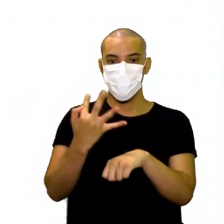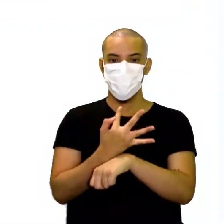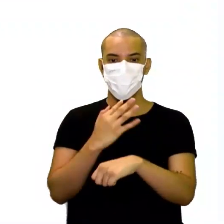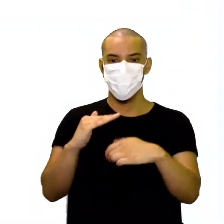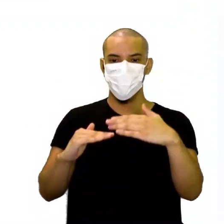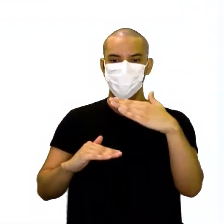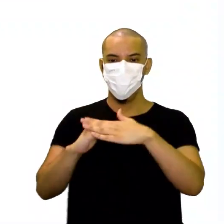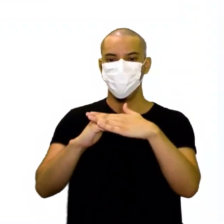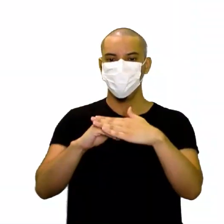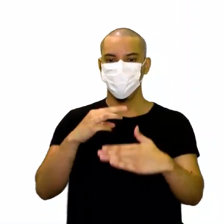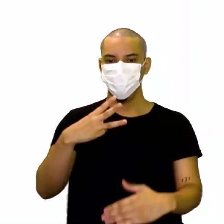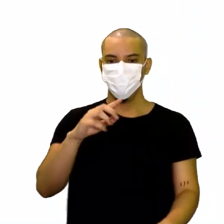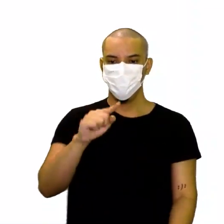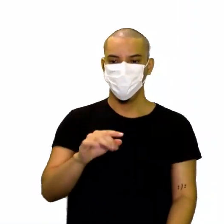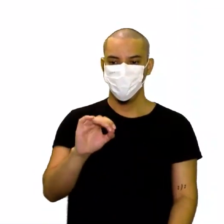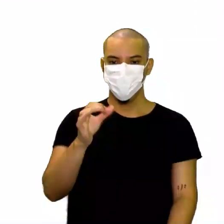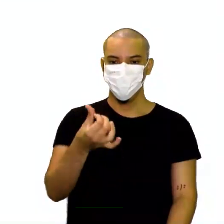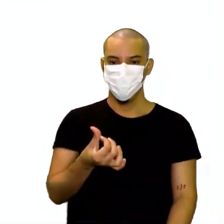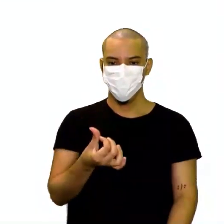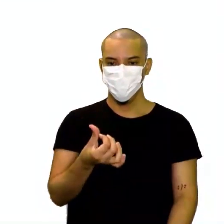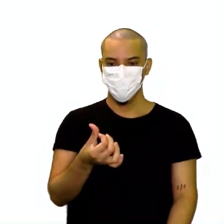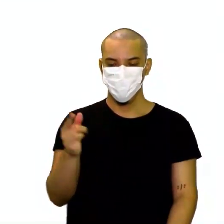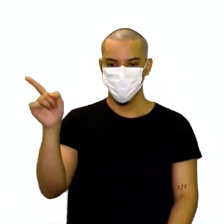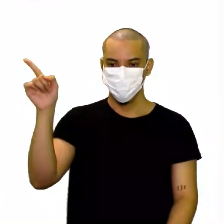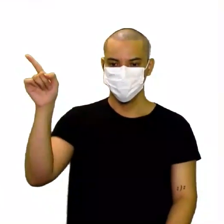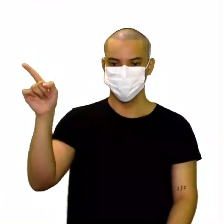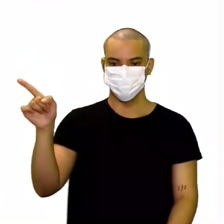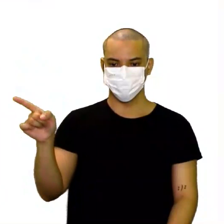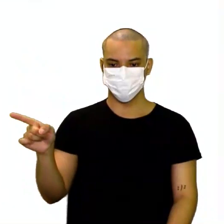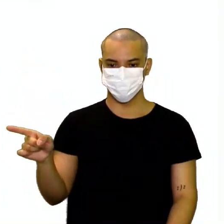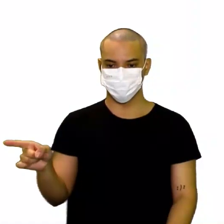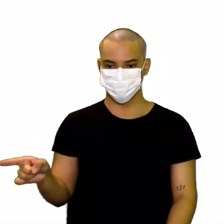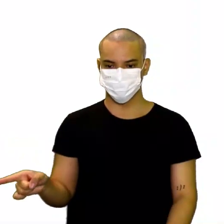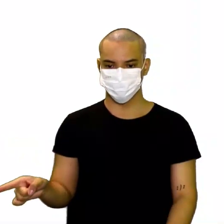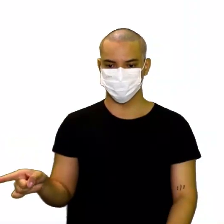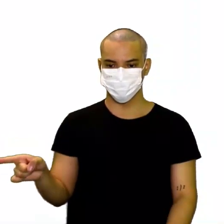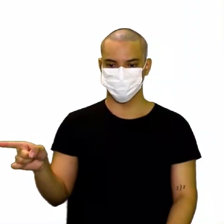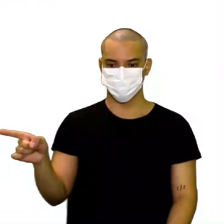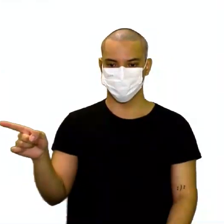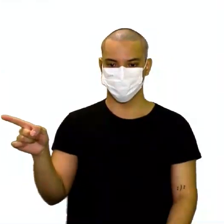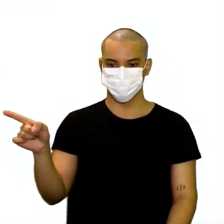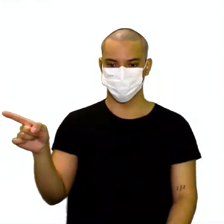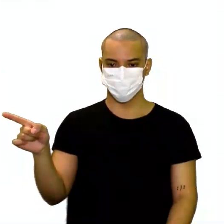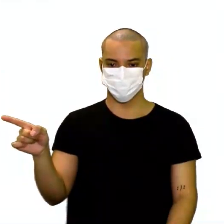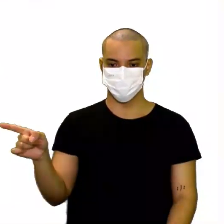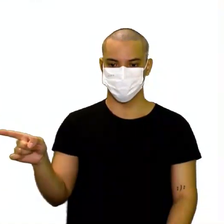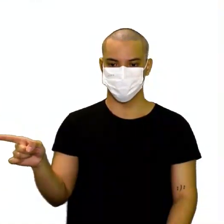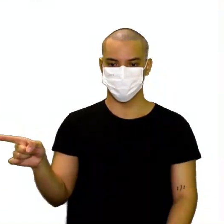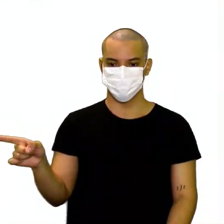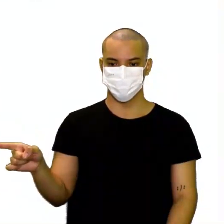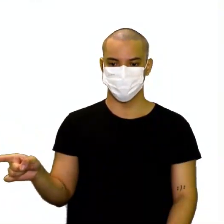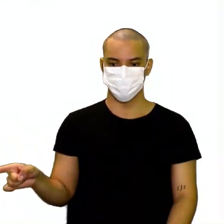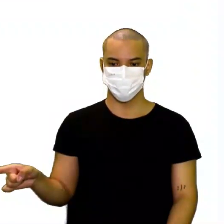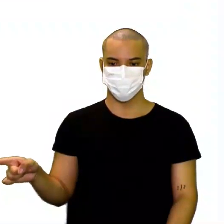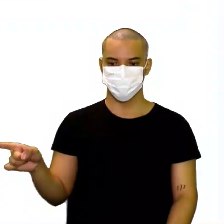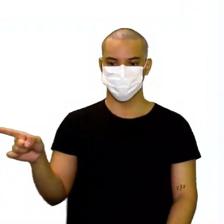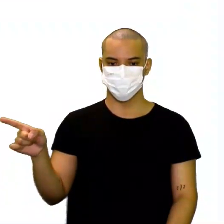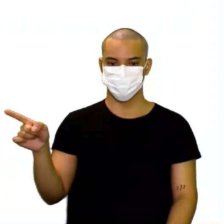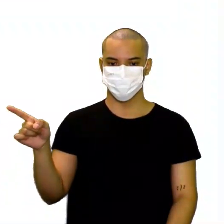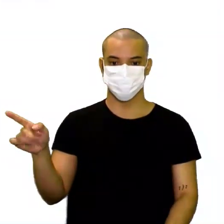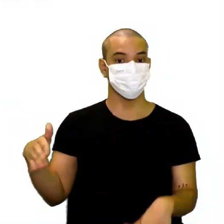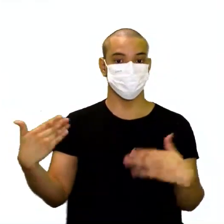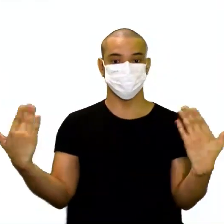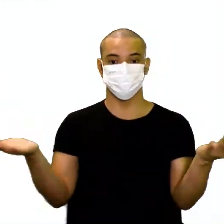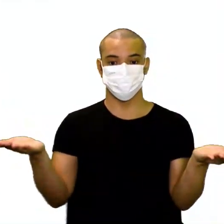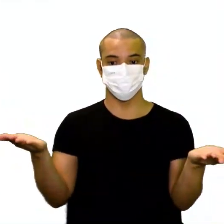mínimo, 3,06. Aí a gente tem que olhar a tabela aqui, olha só, a tabela, ok? E nesse